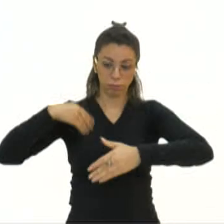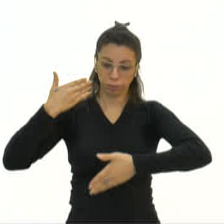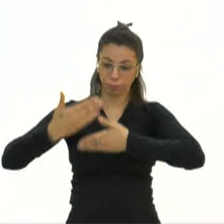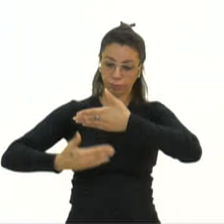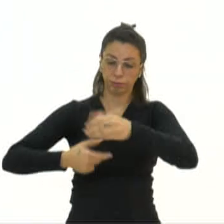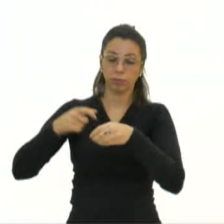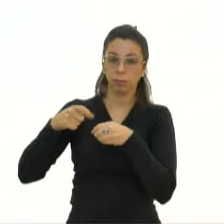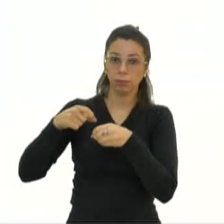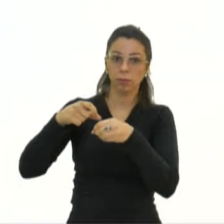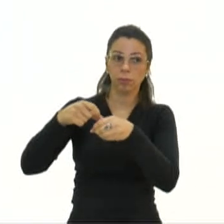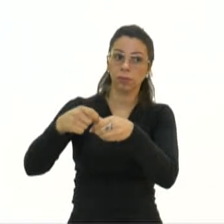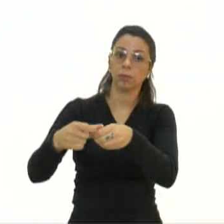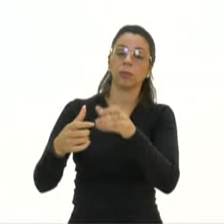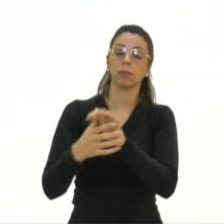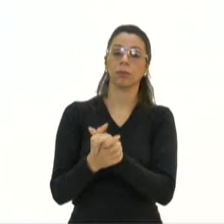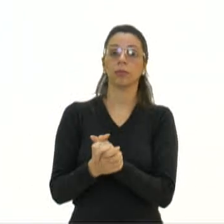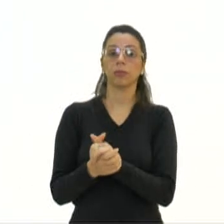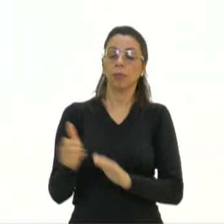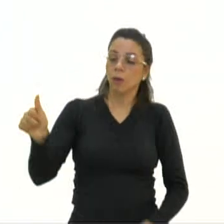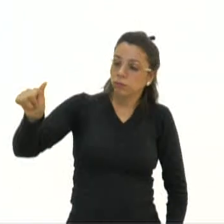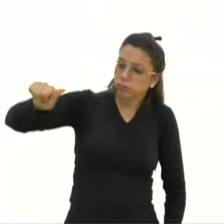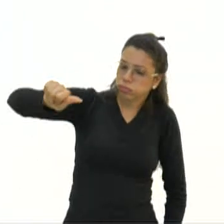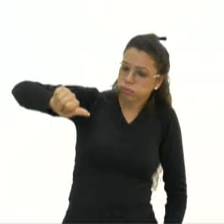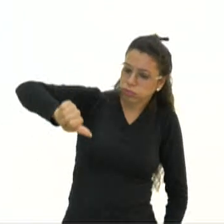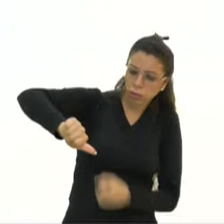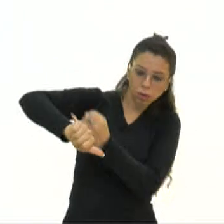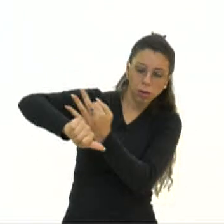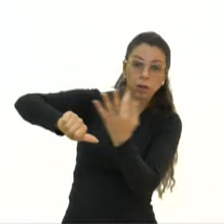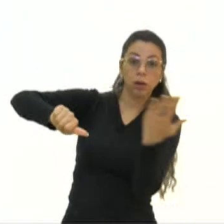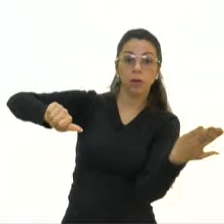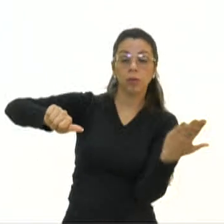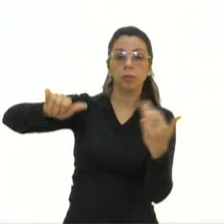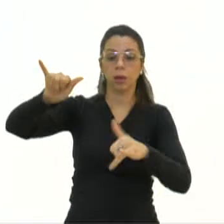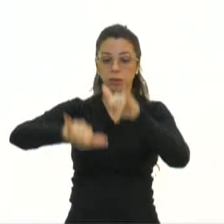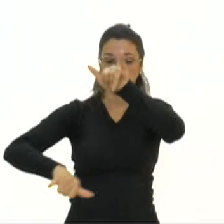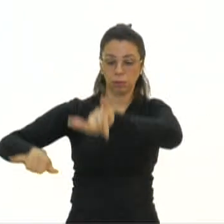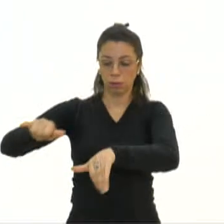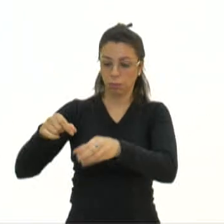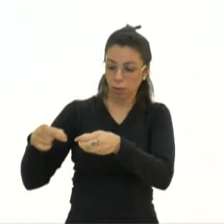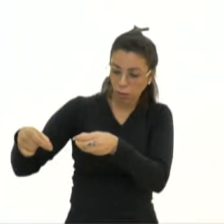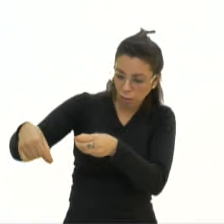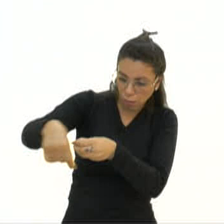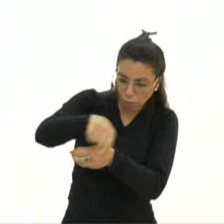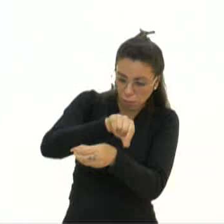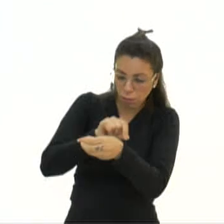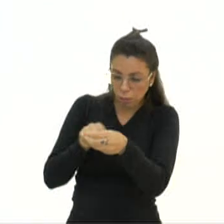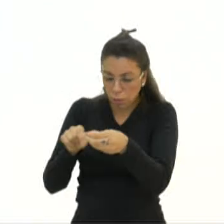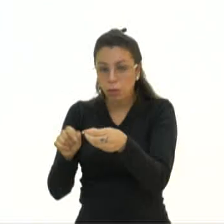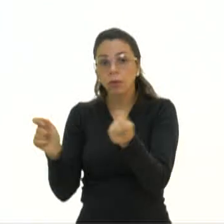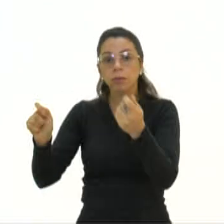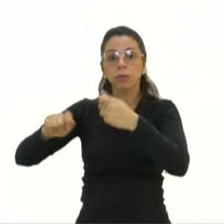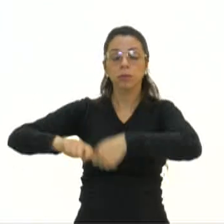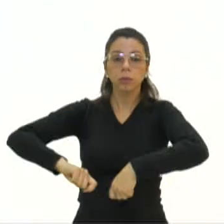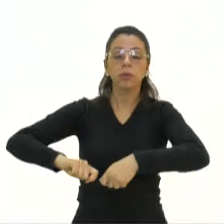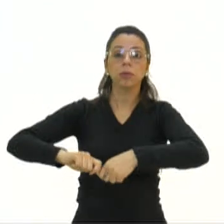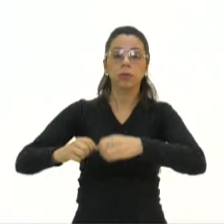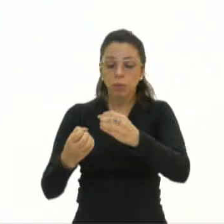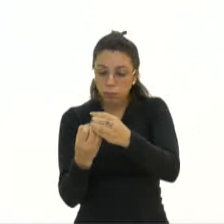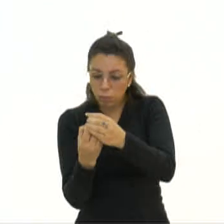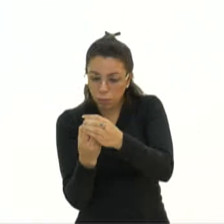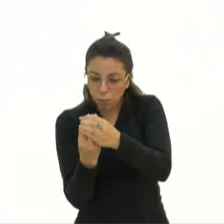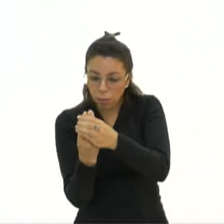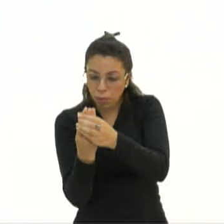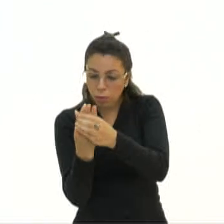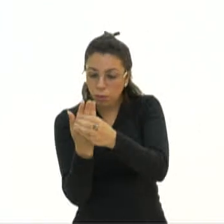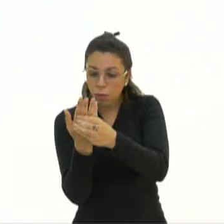semente, onde eles colocam algumas substâncias em volta dela que vão permitir que ela germine e